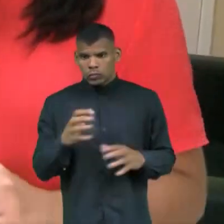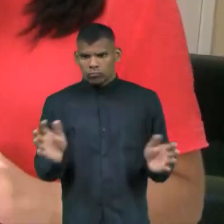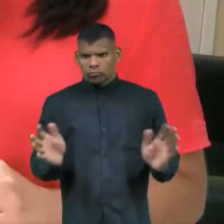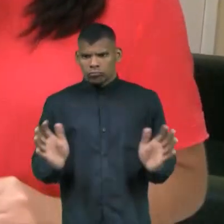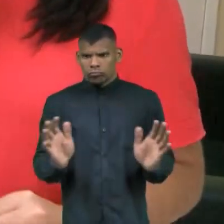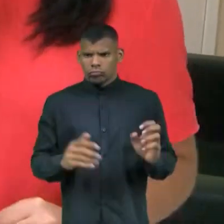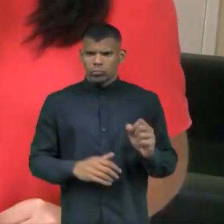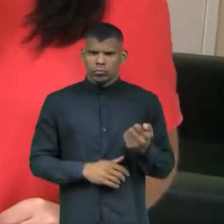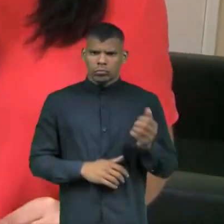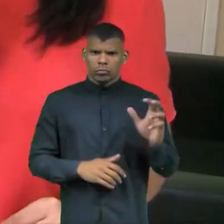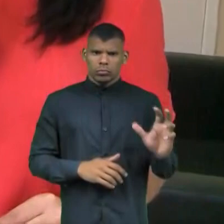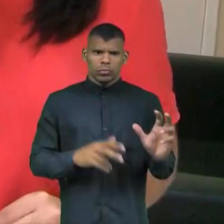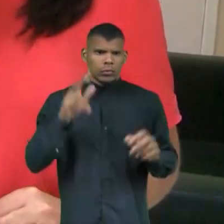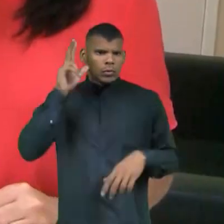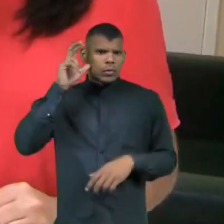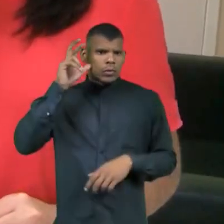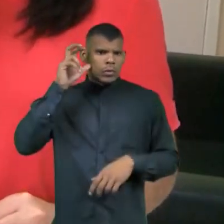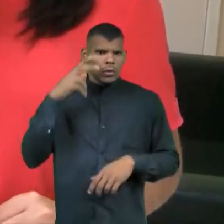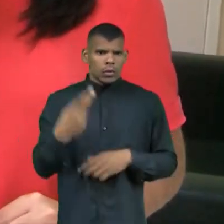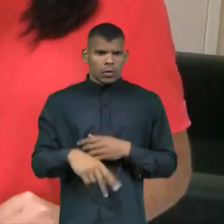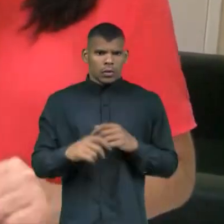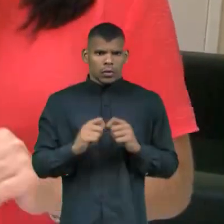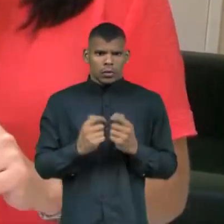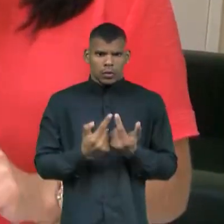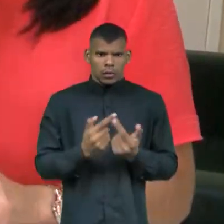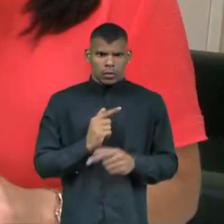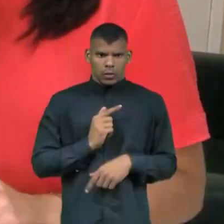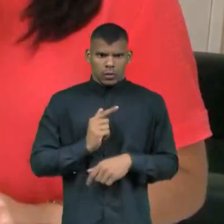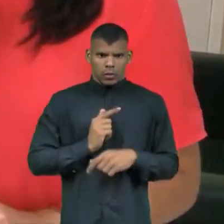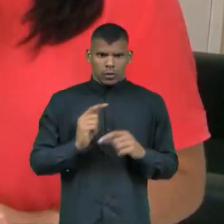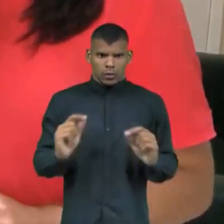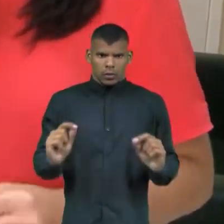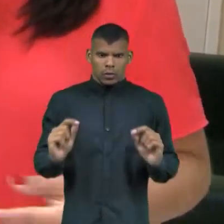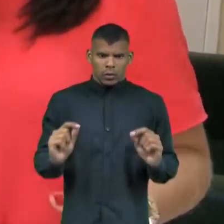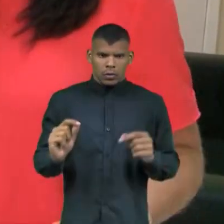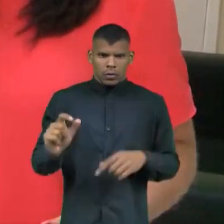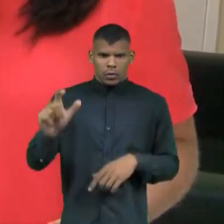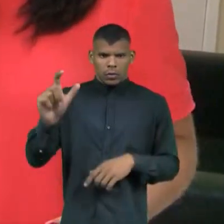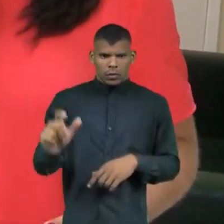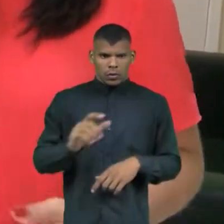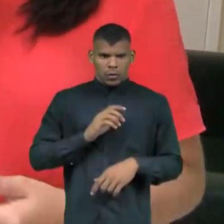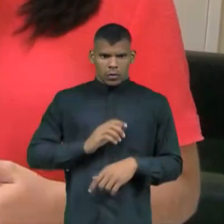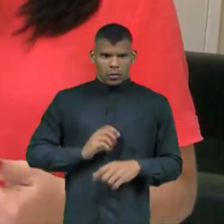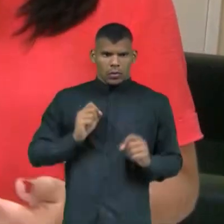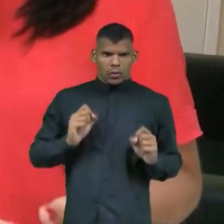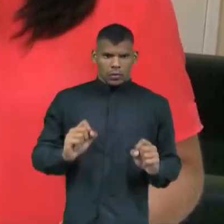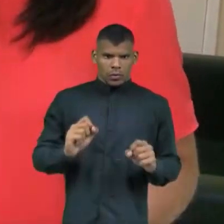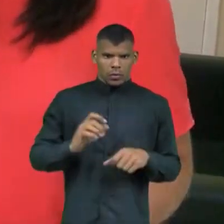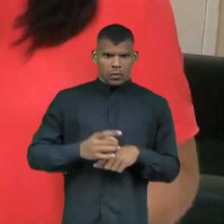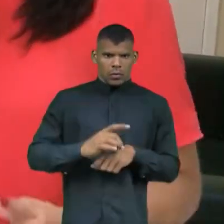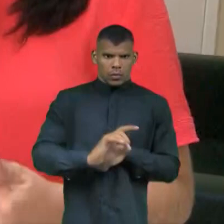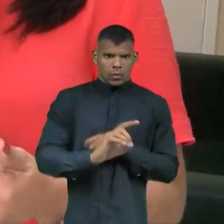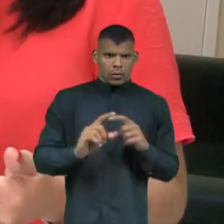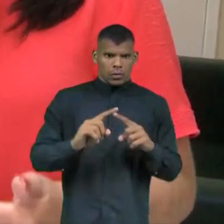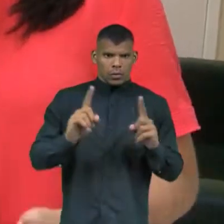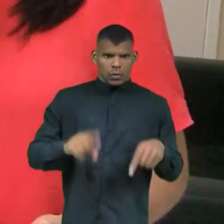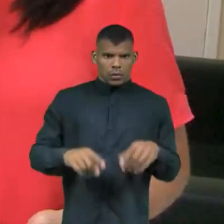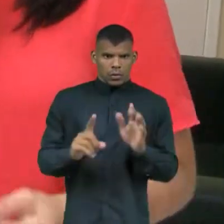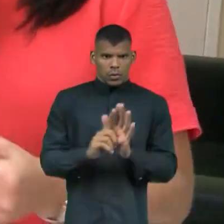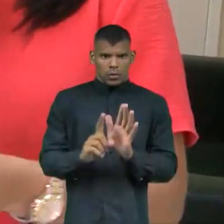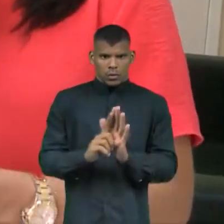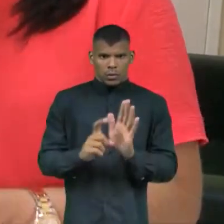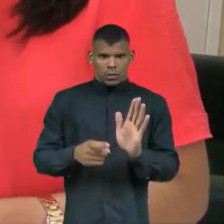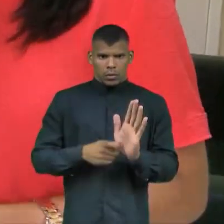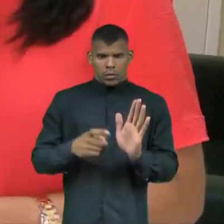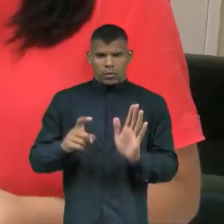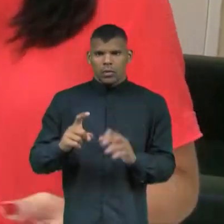ouvidoria parlamentar da Assembleia Legislativa, você, cidadão, pode sugerir projetos de lei e de indicação